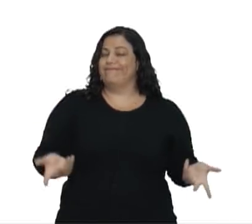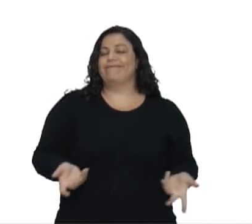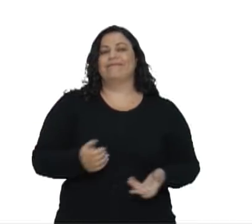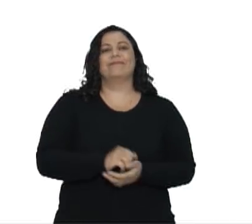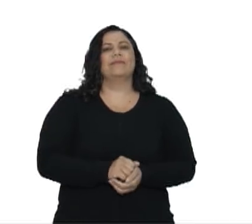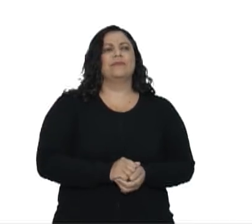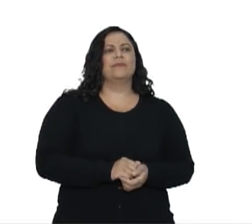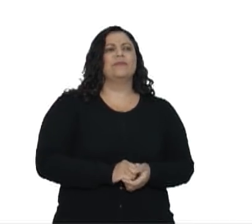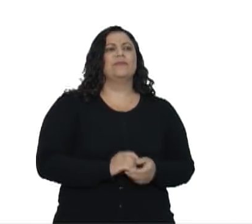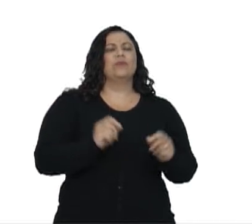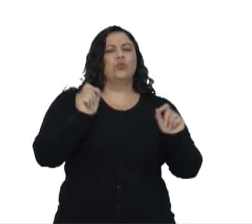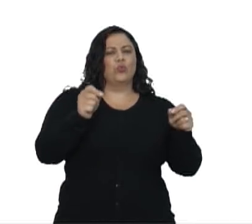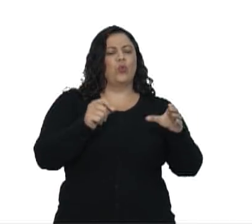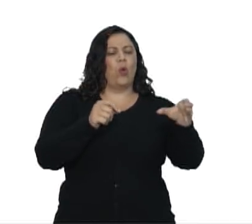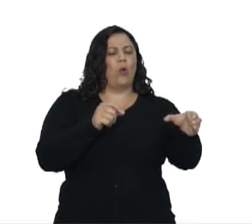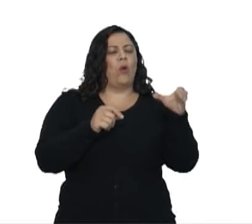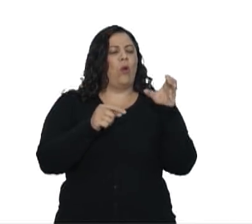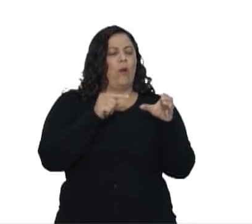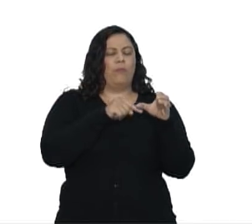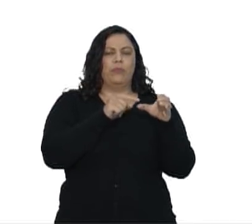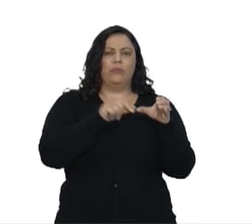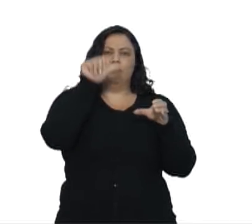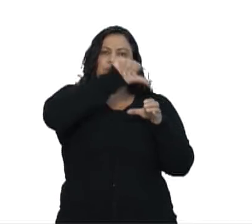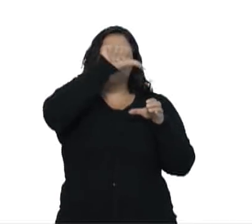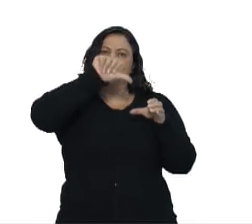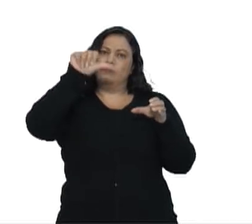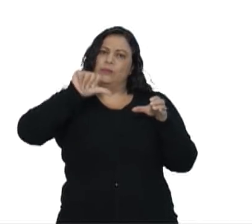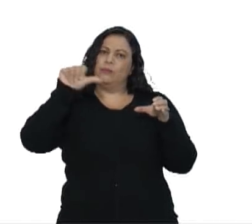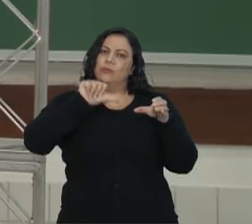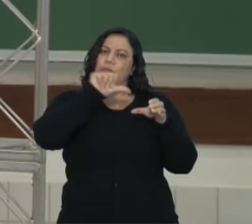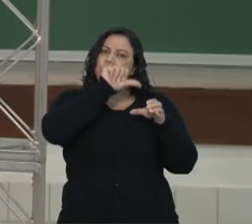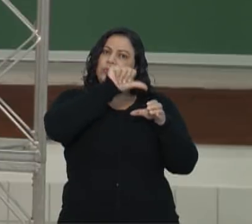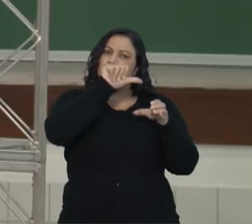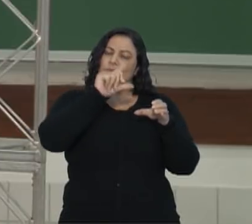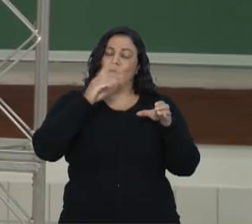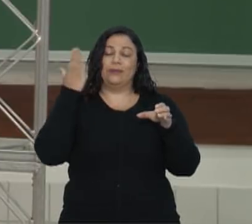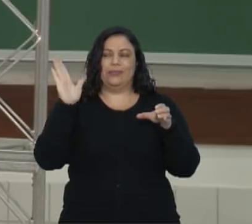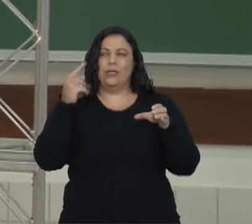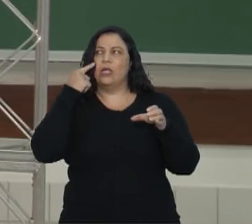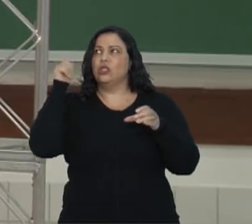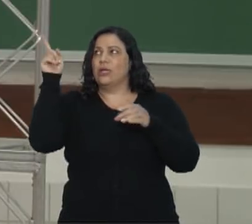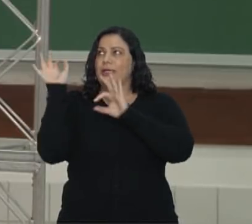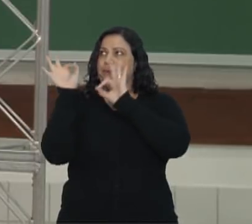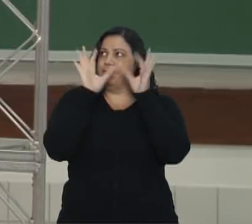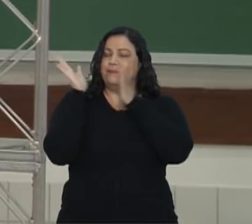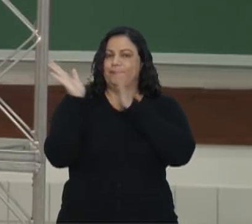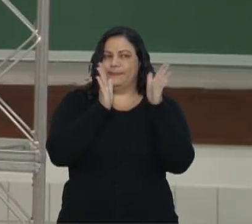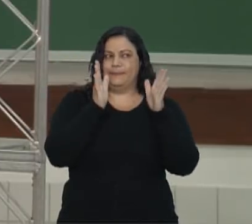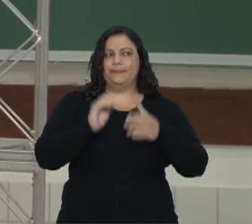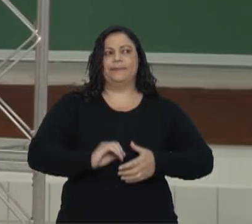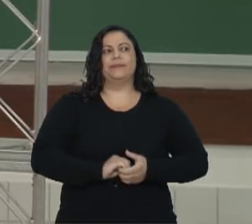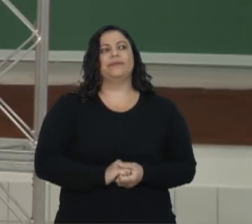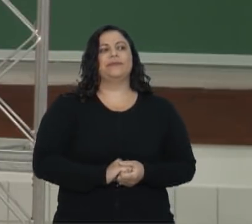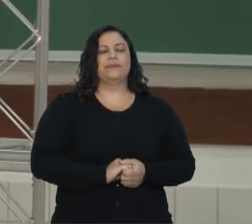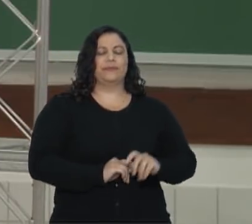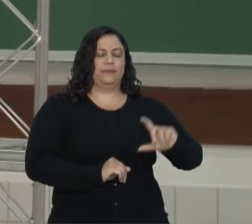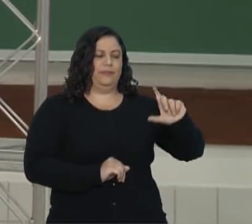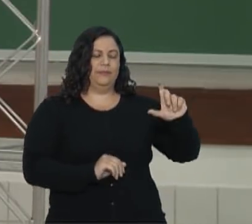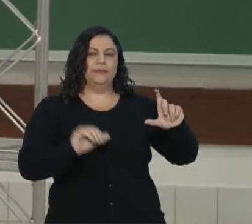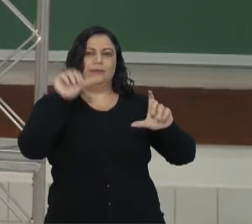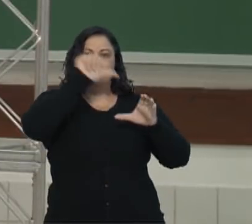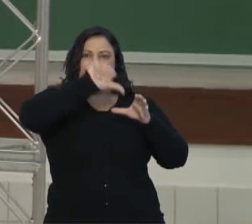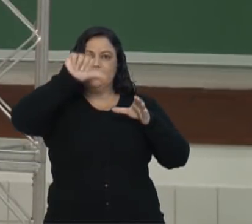copo transparente, adicione vinagre até a metade do copo. Então, eu já adiantei o serviço e trouxe para vocês. Então, está aqui o